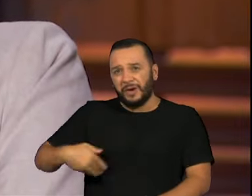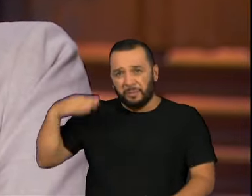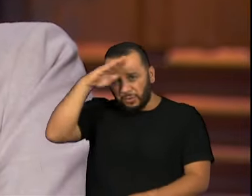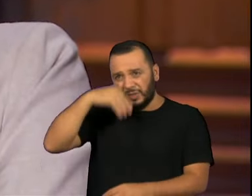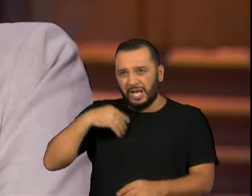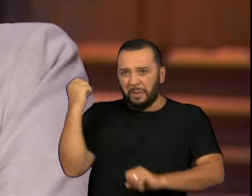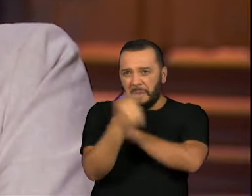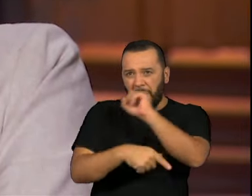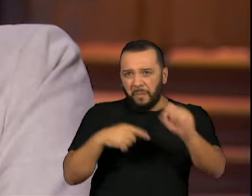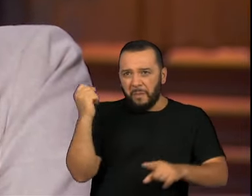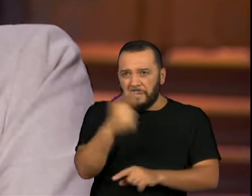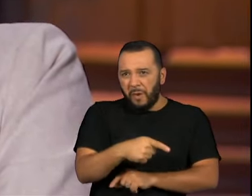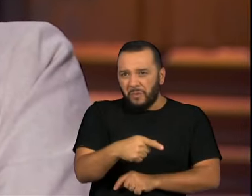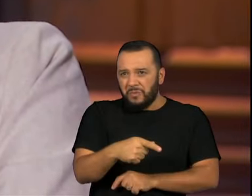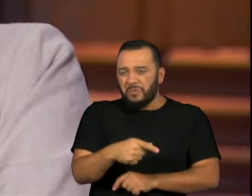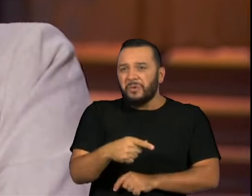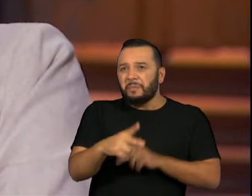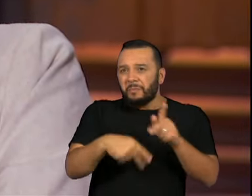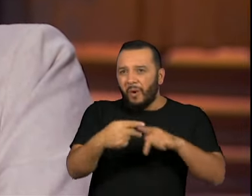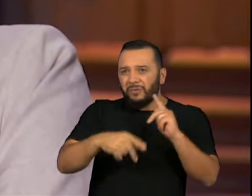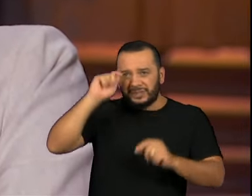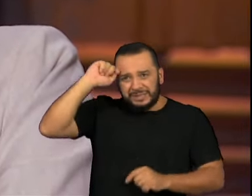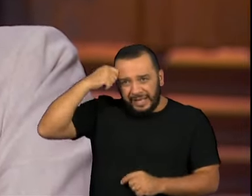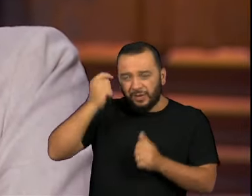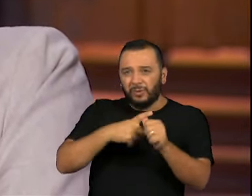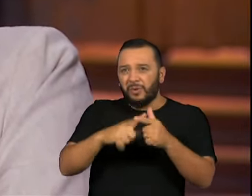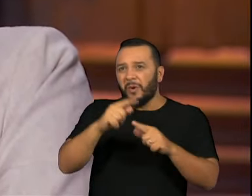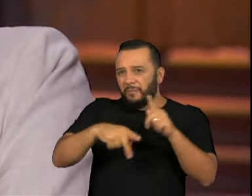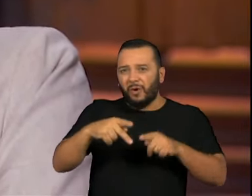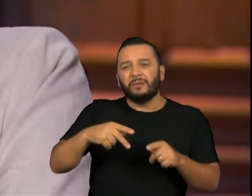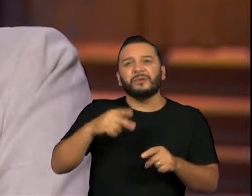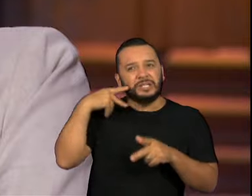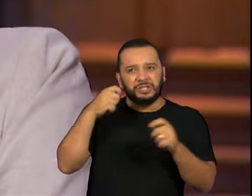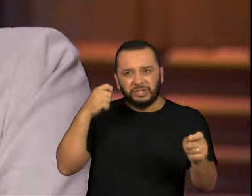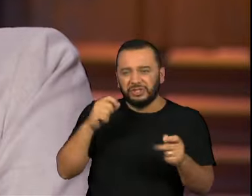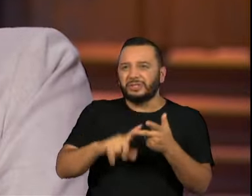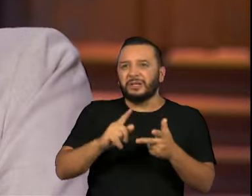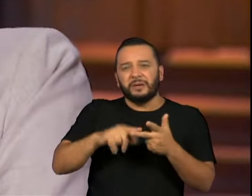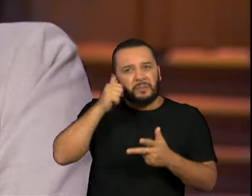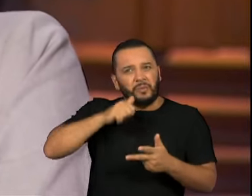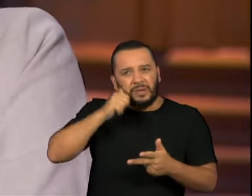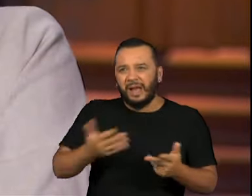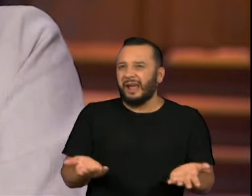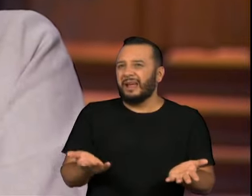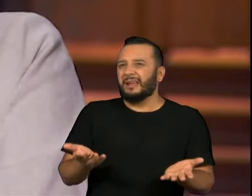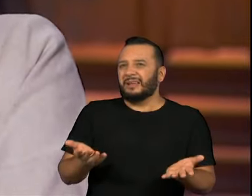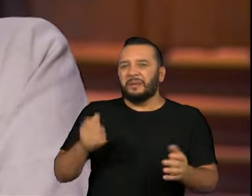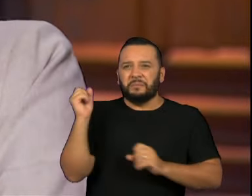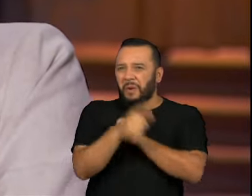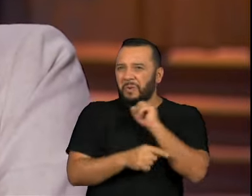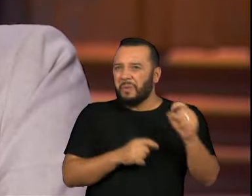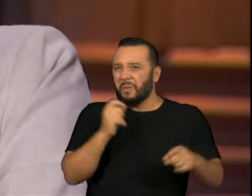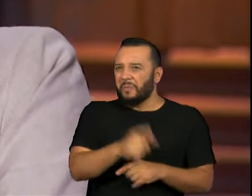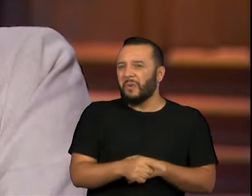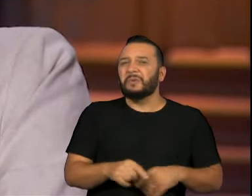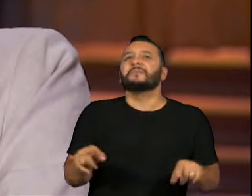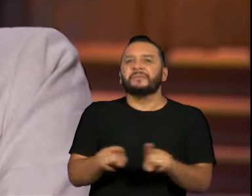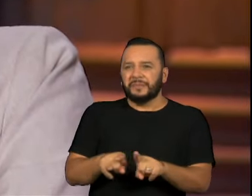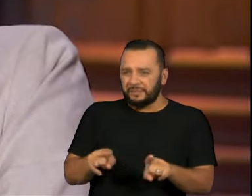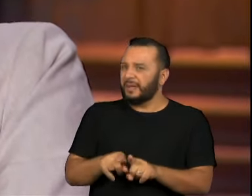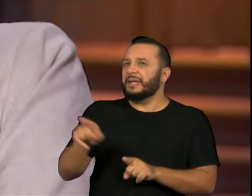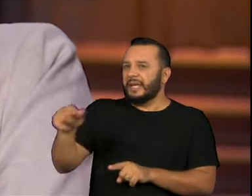do que de todos os retrocessos que essa administração representou de dizer defender publicamente políticas